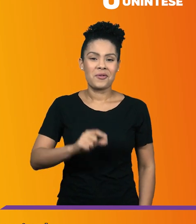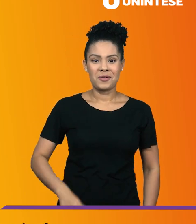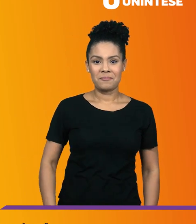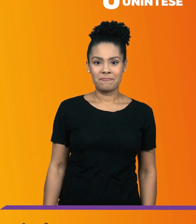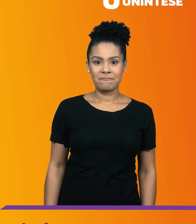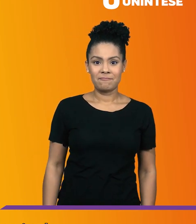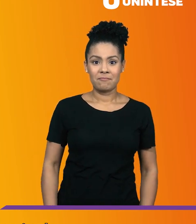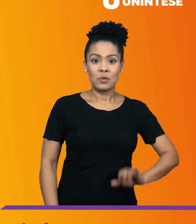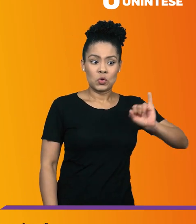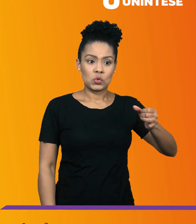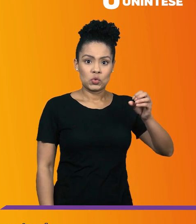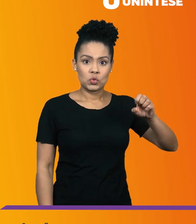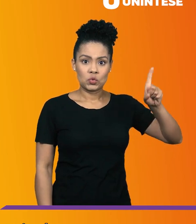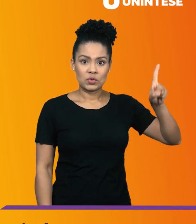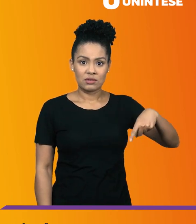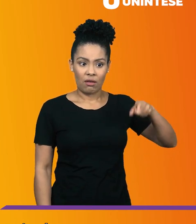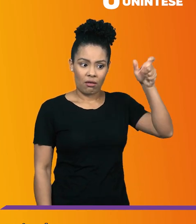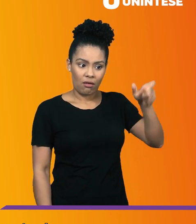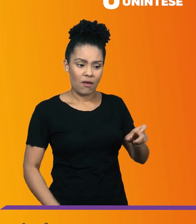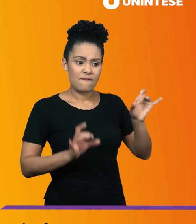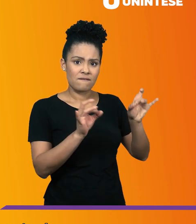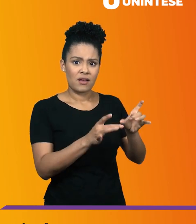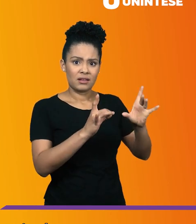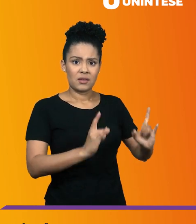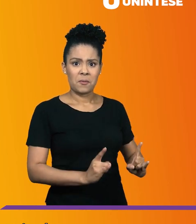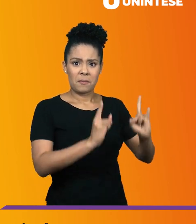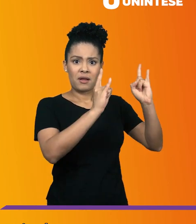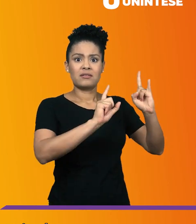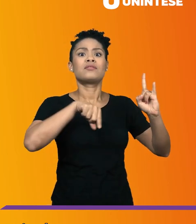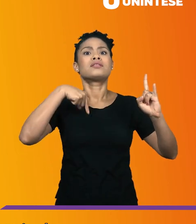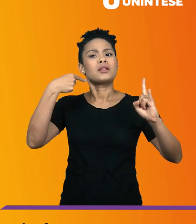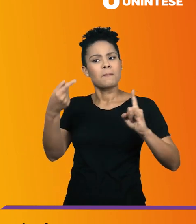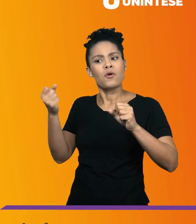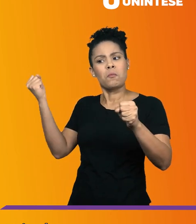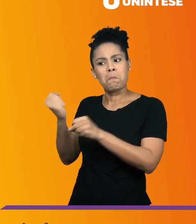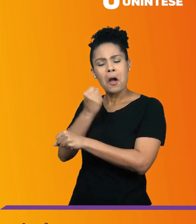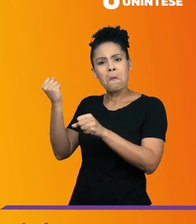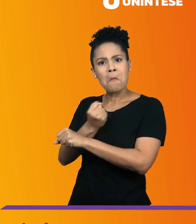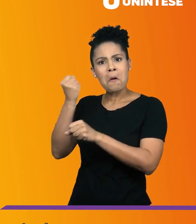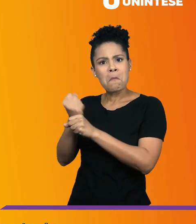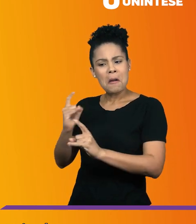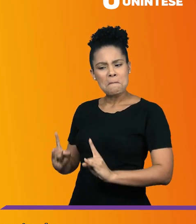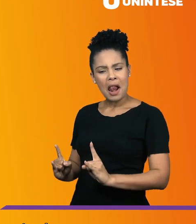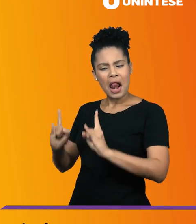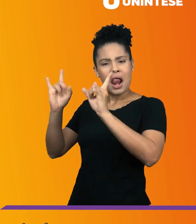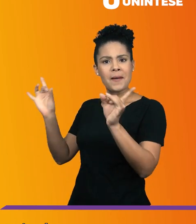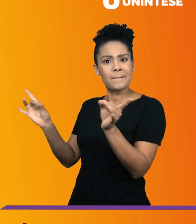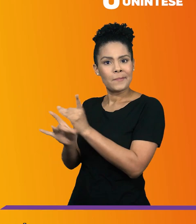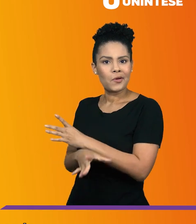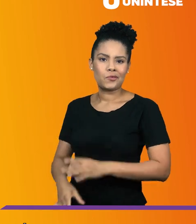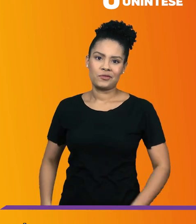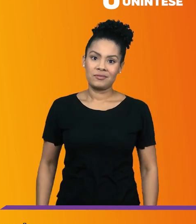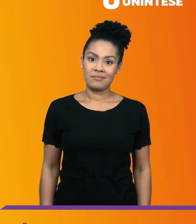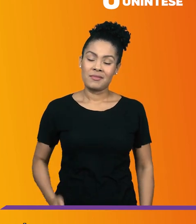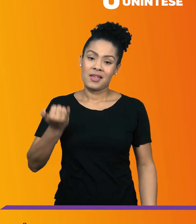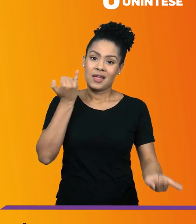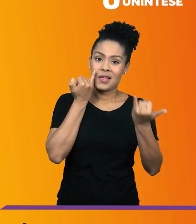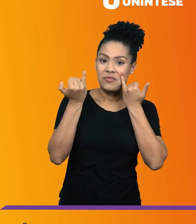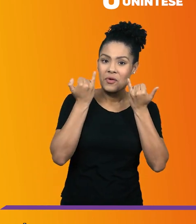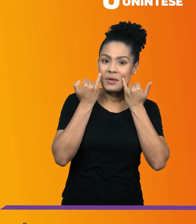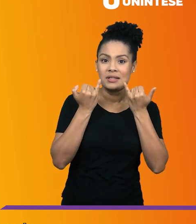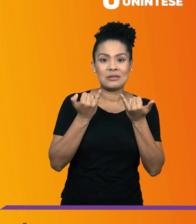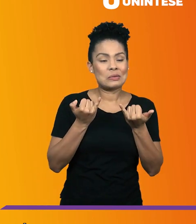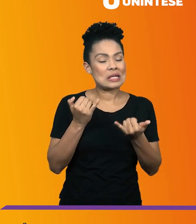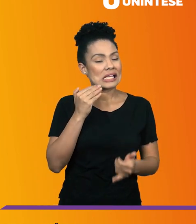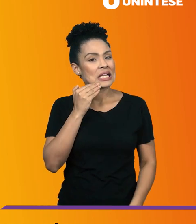José vendeu o prédio. Depois, ele concluiu a construção. A informação não